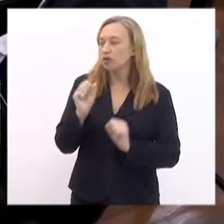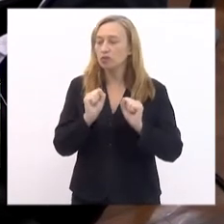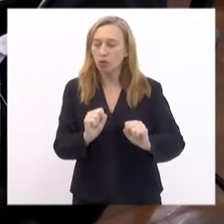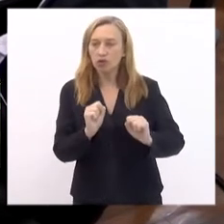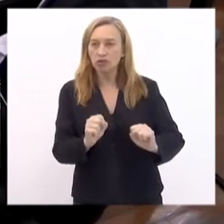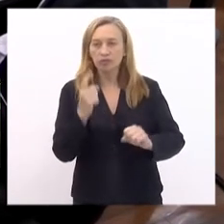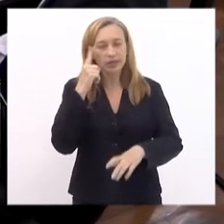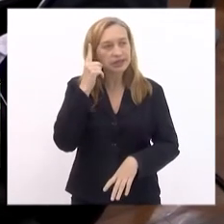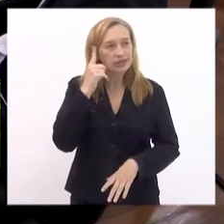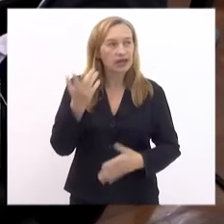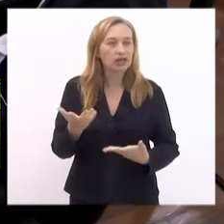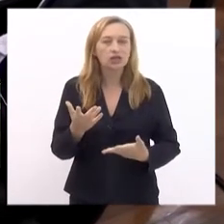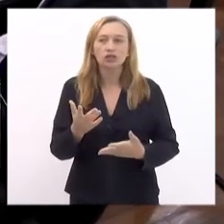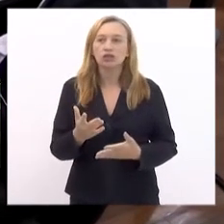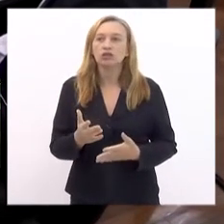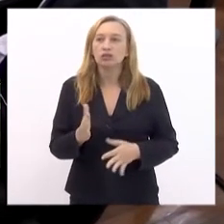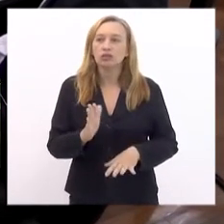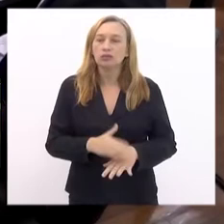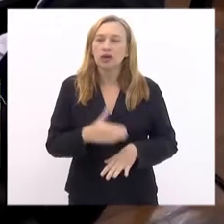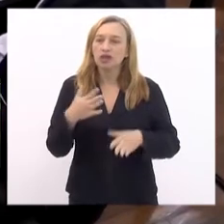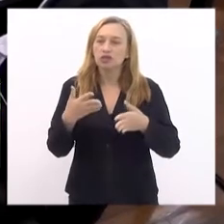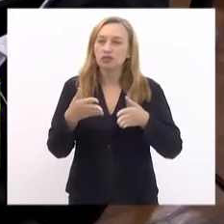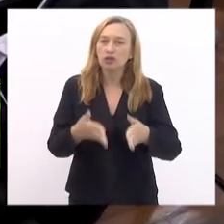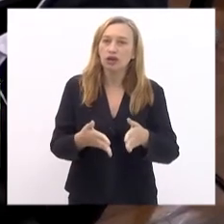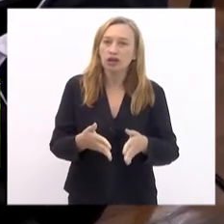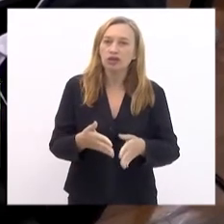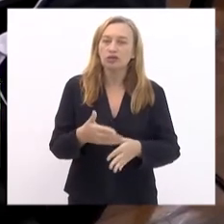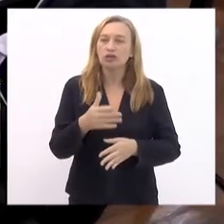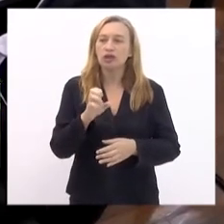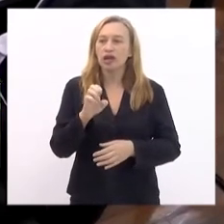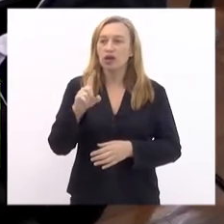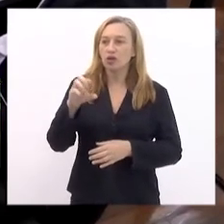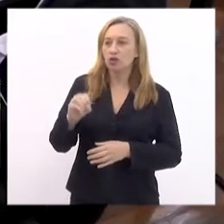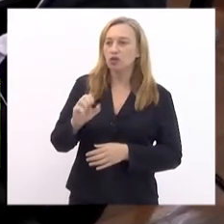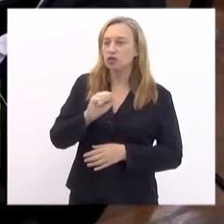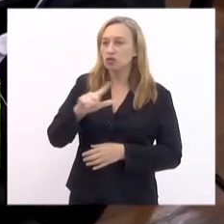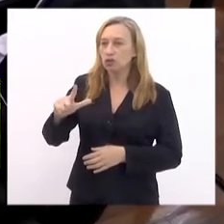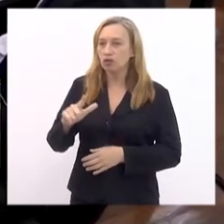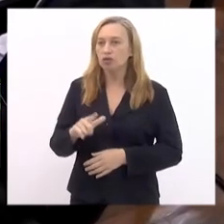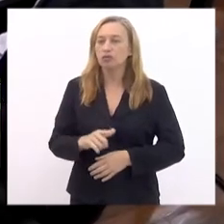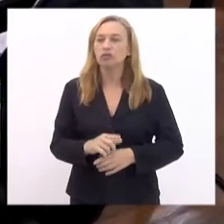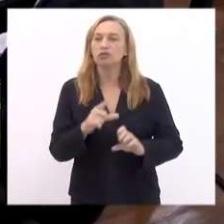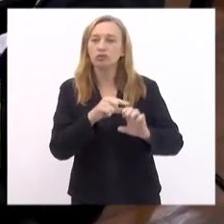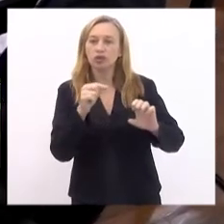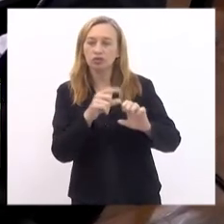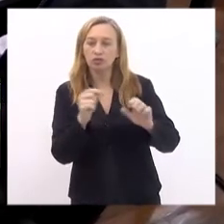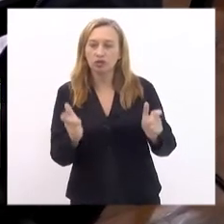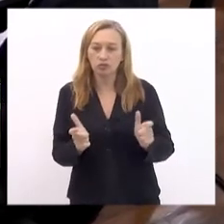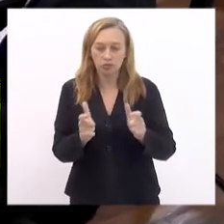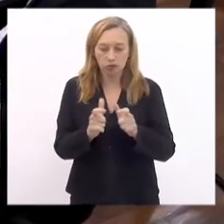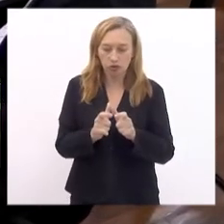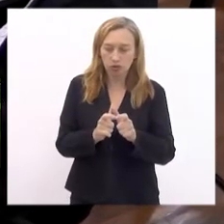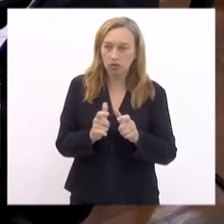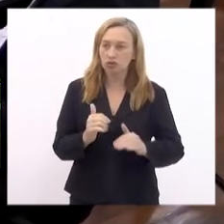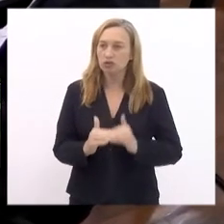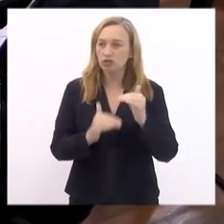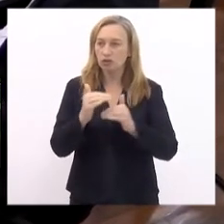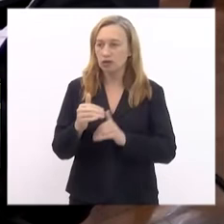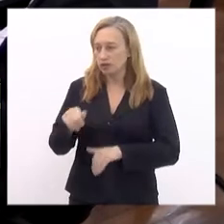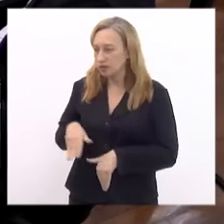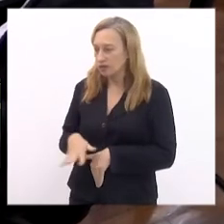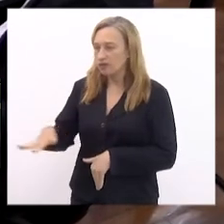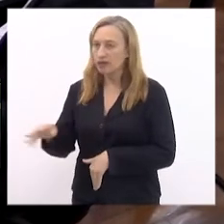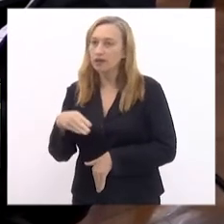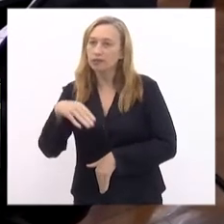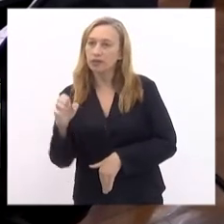pensar num corte mais específico, tanto para a Ecosol, quanto para os empreendimentos de pequeno porte desenvolvidos nos territórios de favela, Mink.